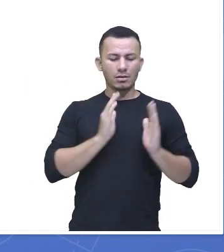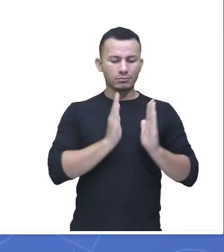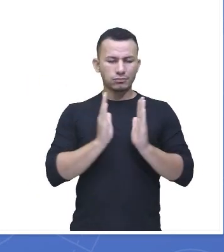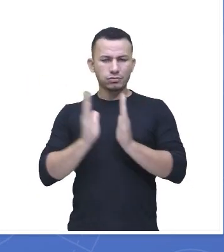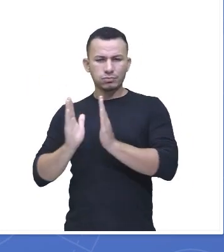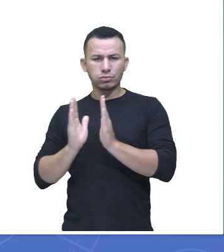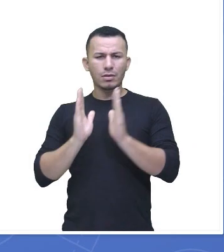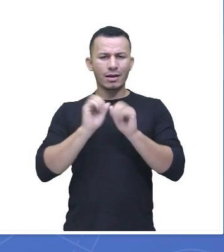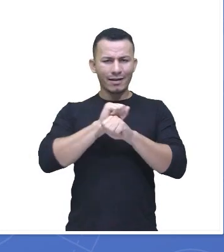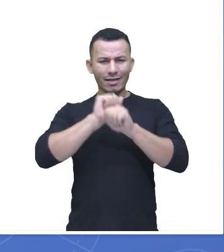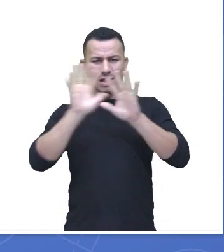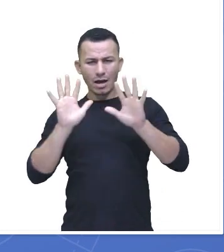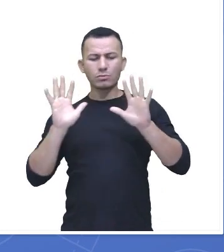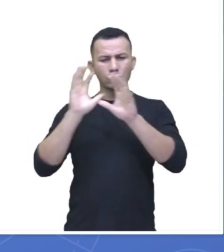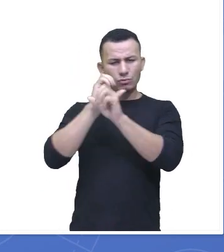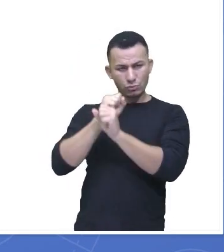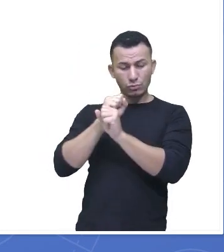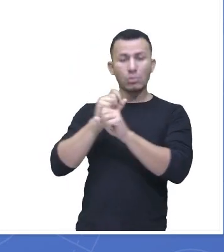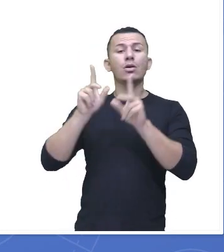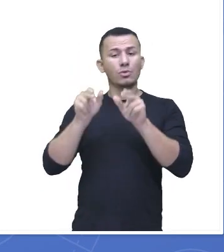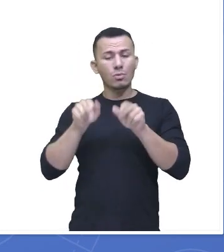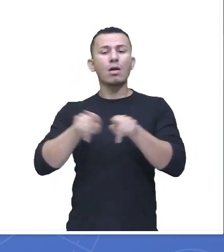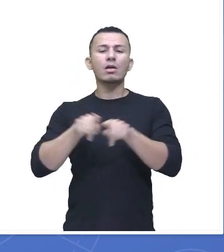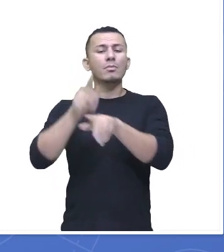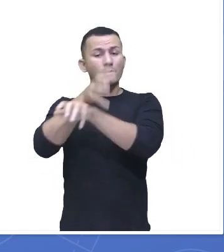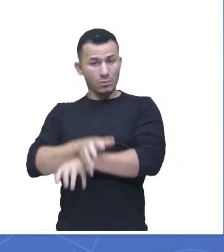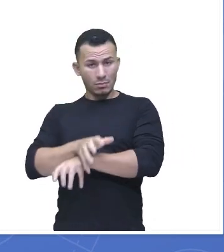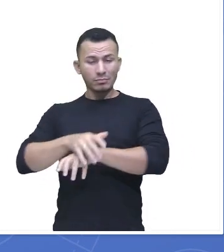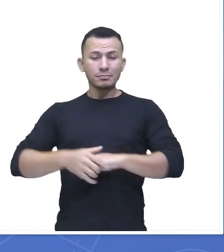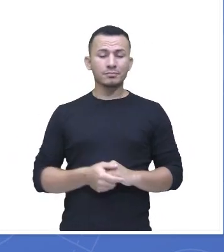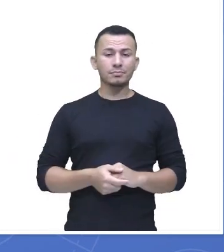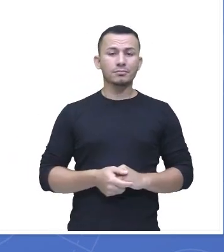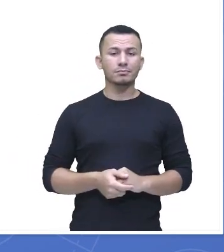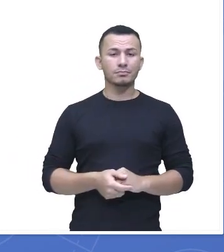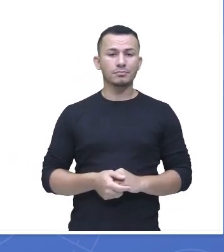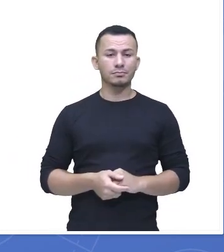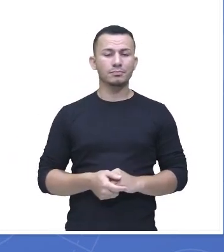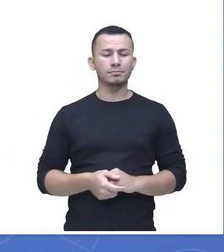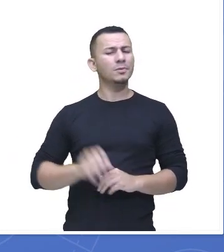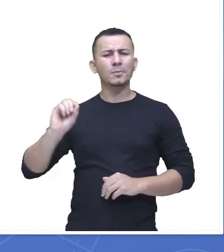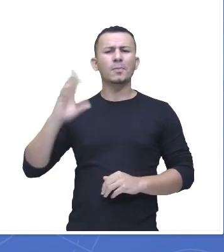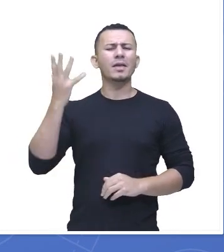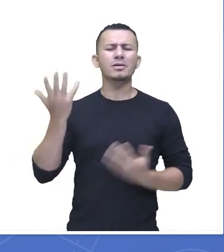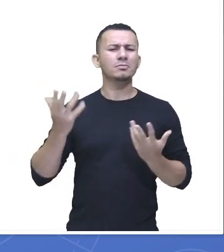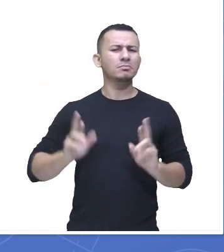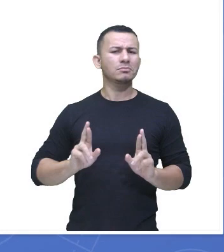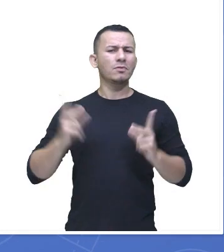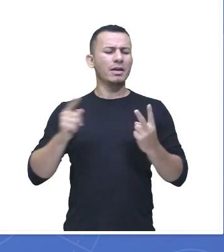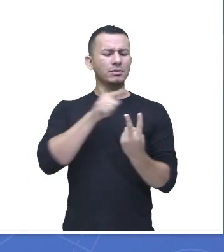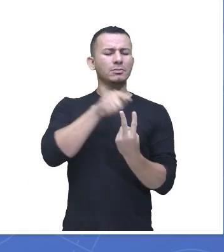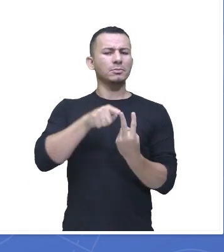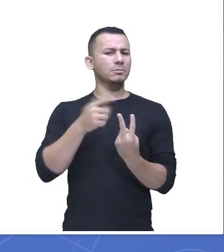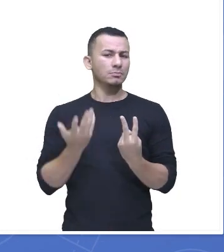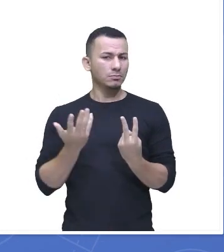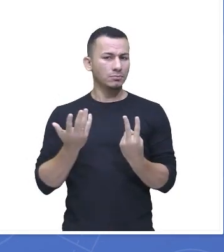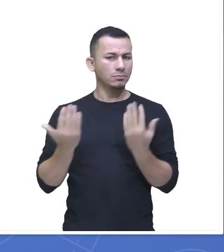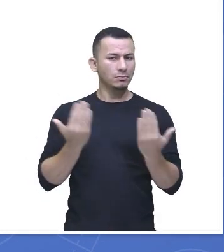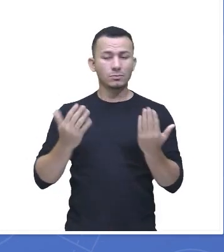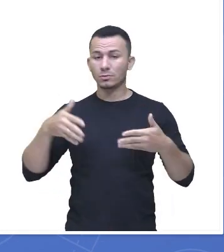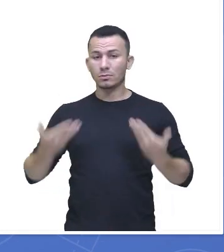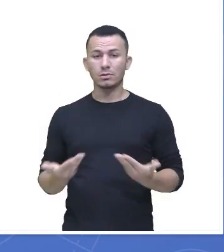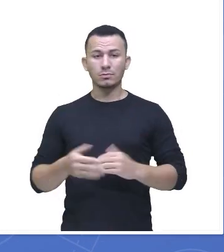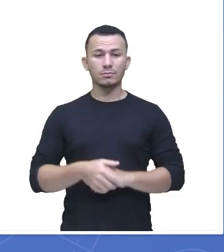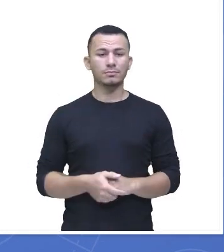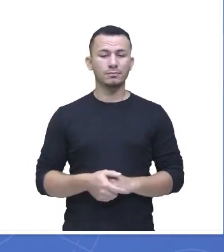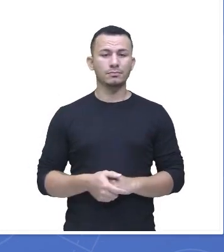e escuras, assim também como o estriado esquelético, certo? E o que acontece? Qual é a diferença